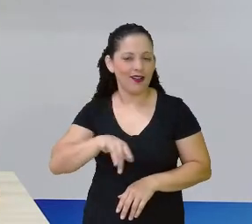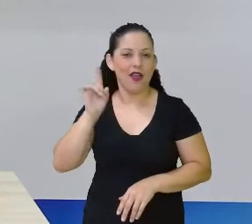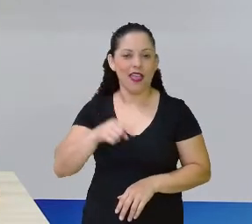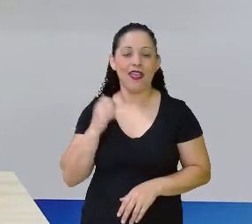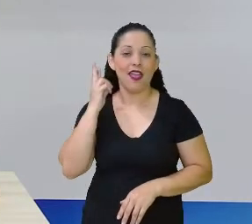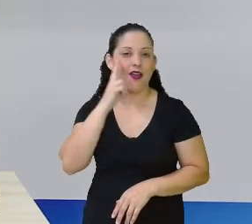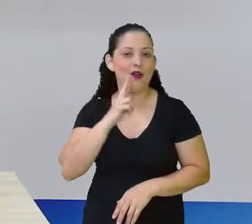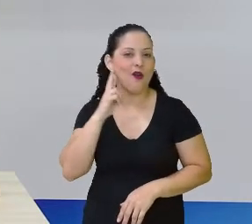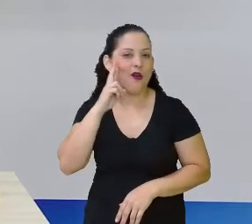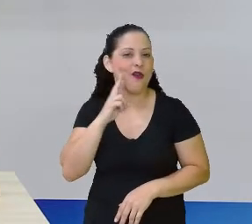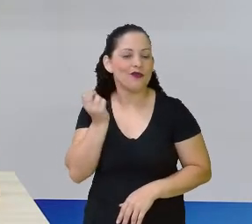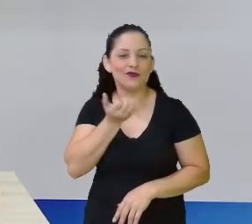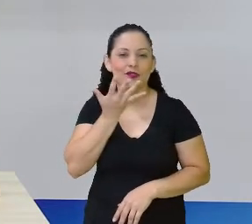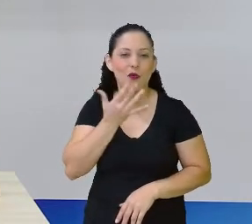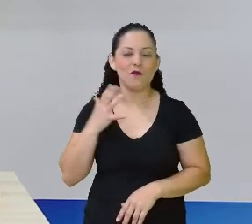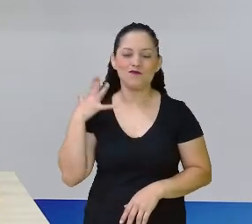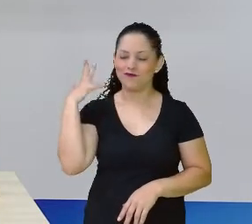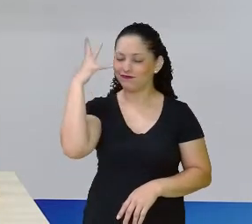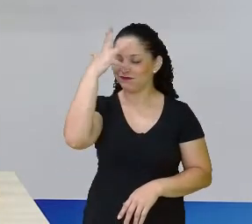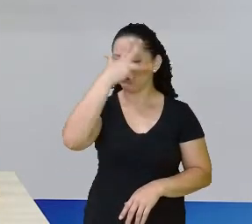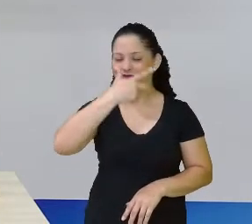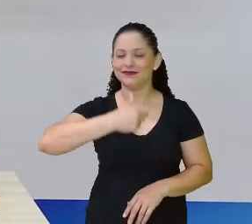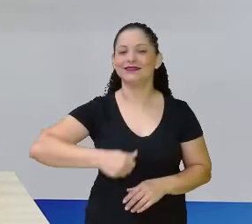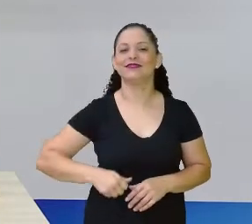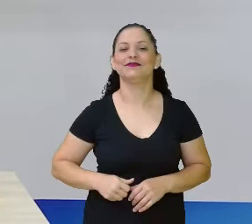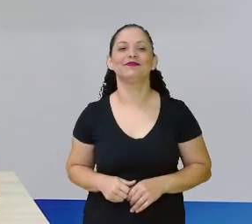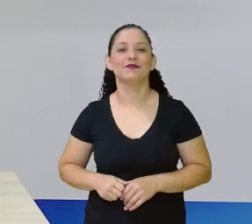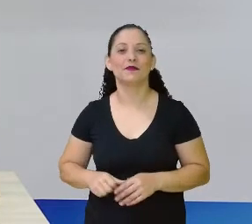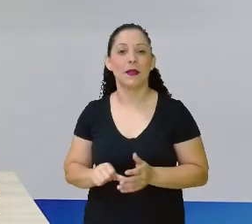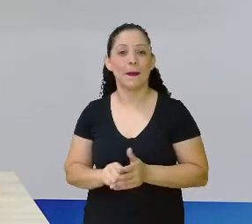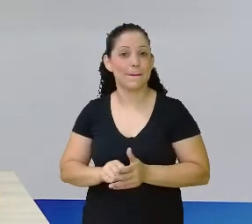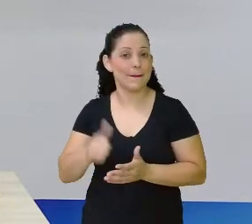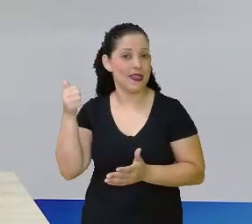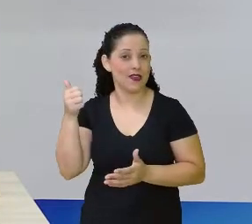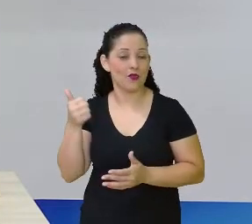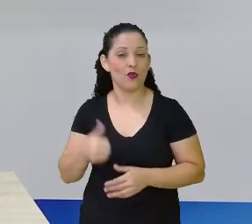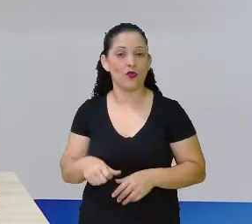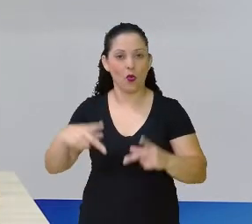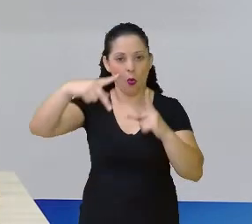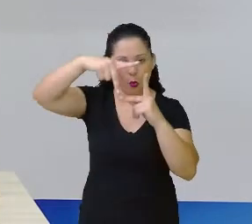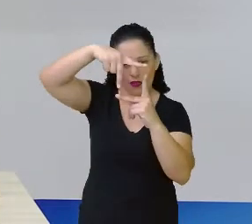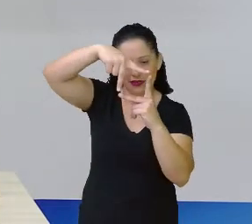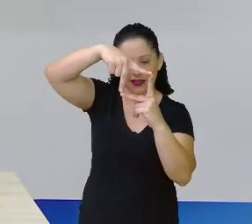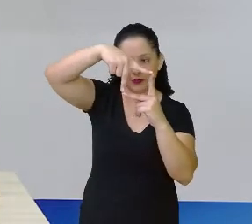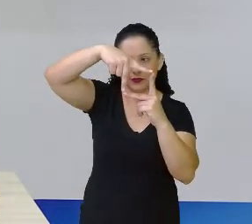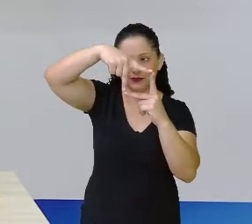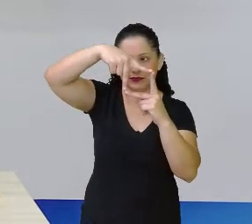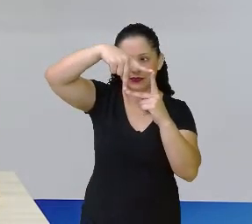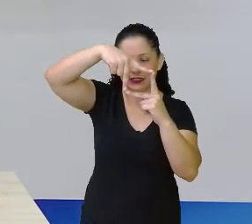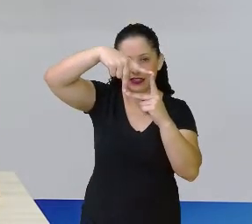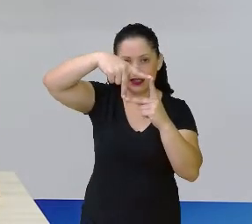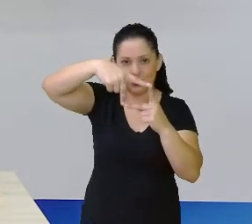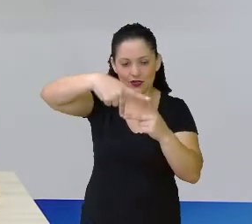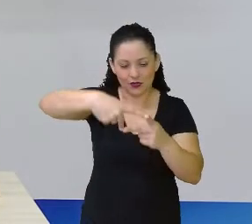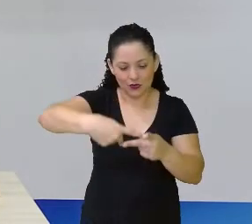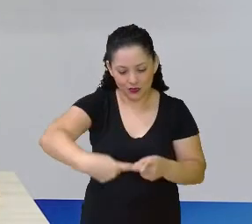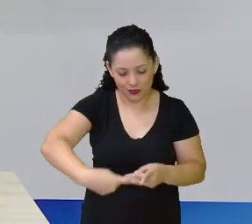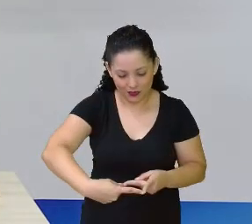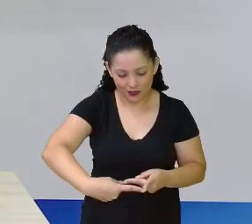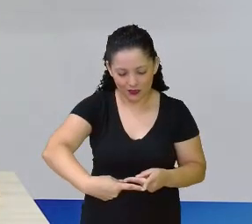bonito. Eu primeiro faço o meu quadrado, beleza? Quem sabe faz ao vivo, tá